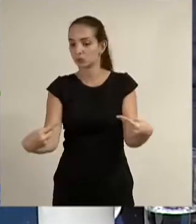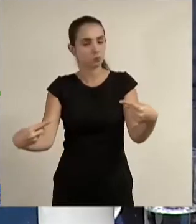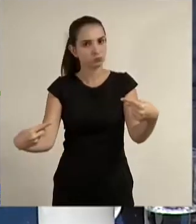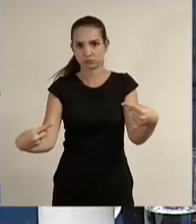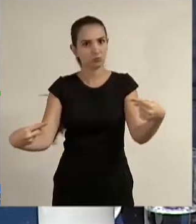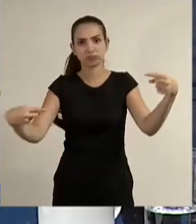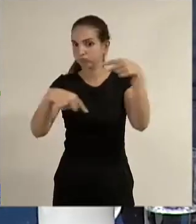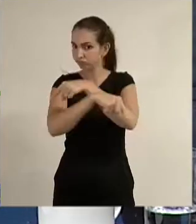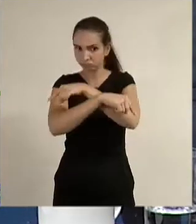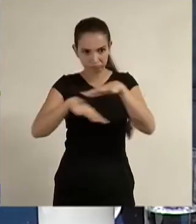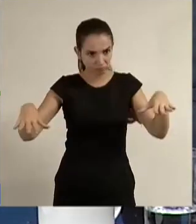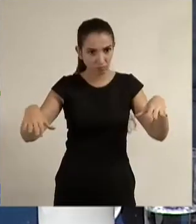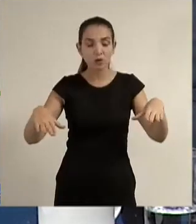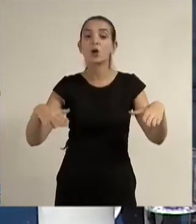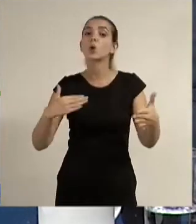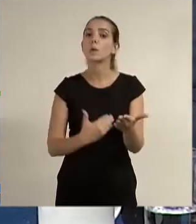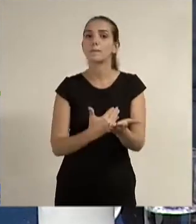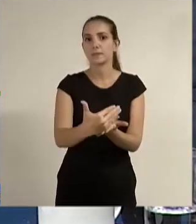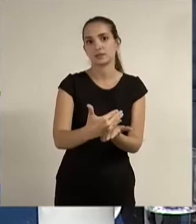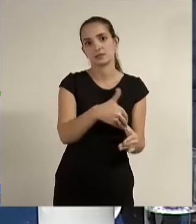Encerrada a discussão. Em votação.